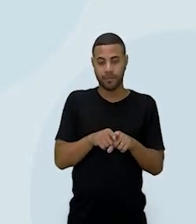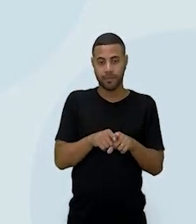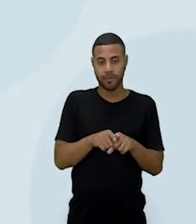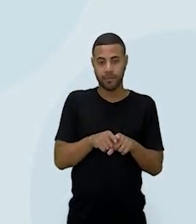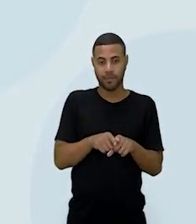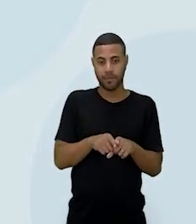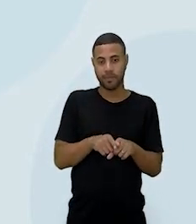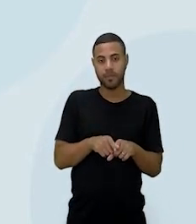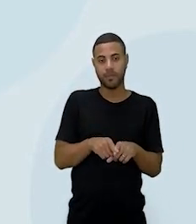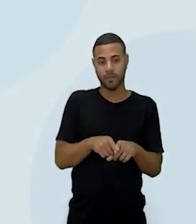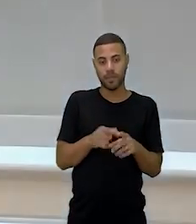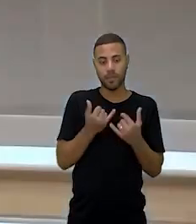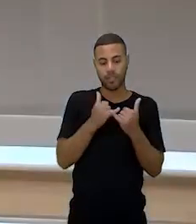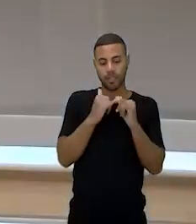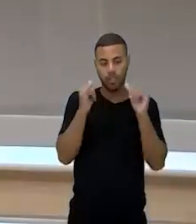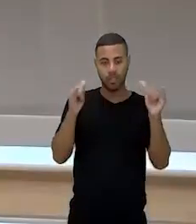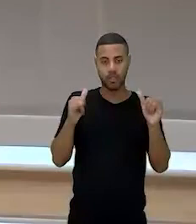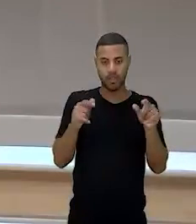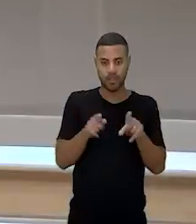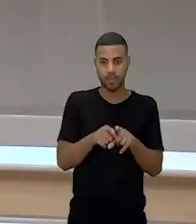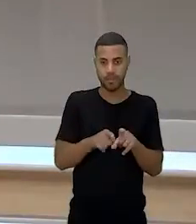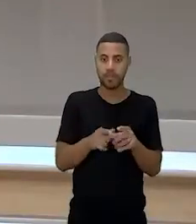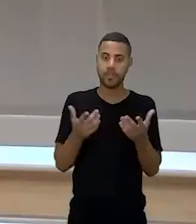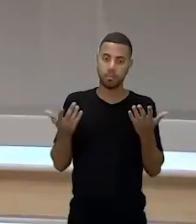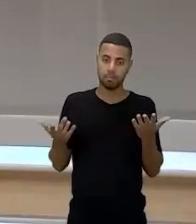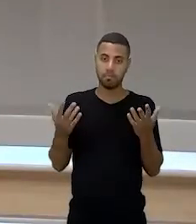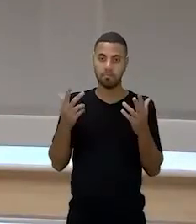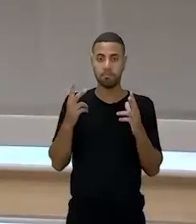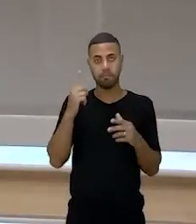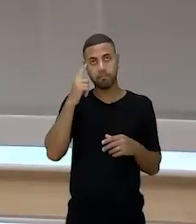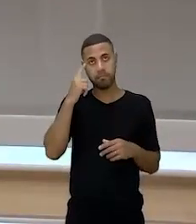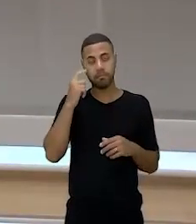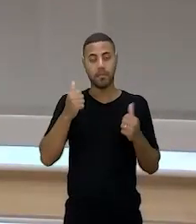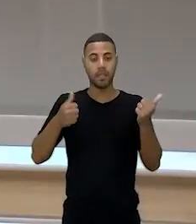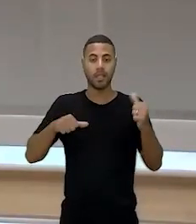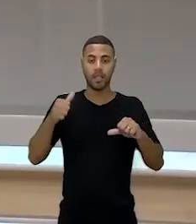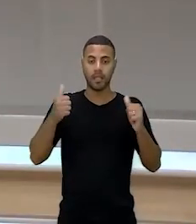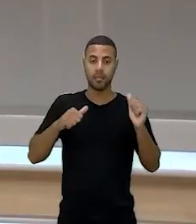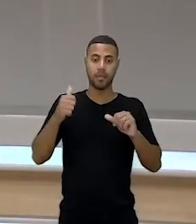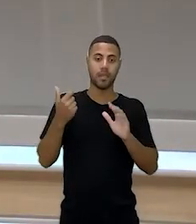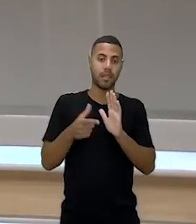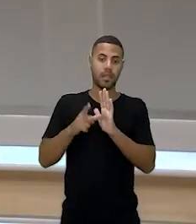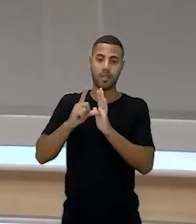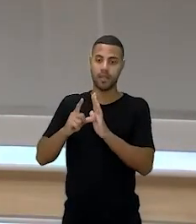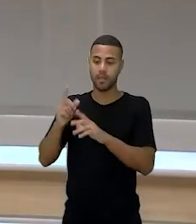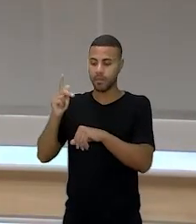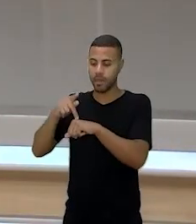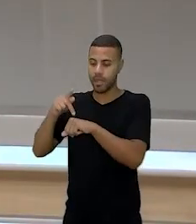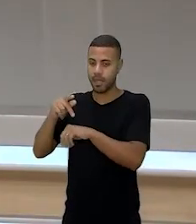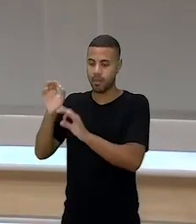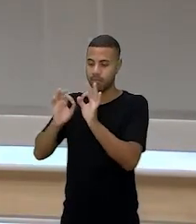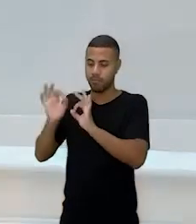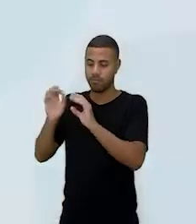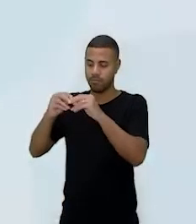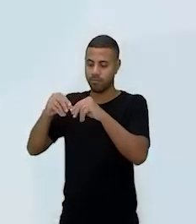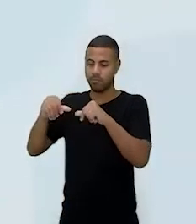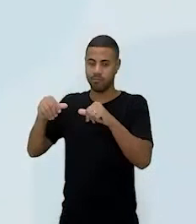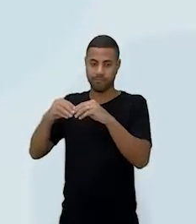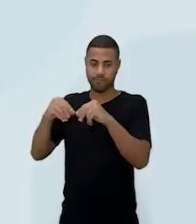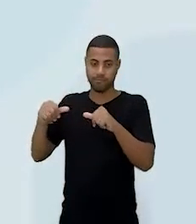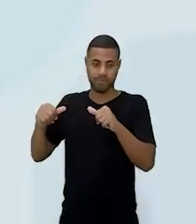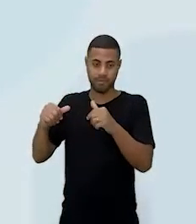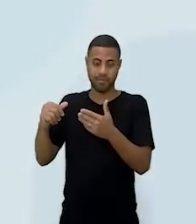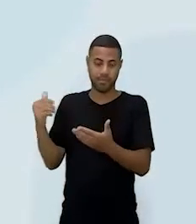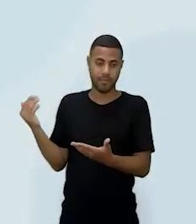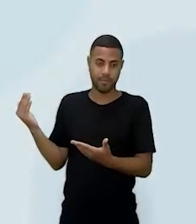uma grande quantidade de energia. Quimicamente, aquele processo anterior, que é a calcinação do calcário, é